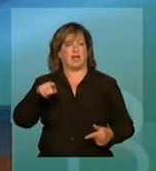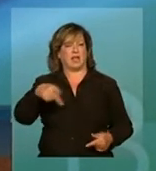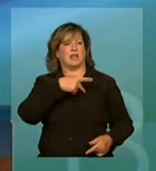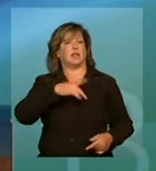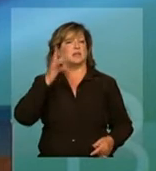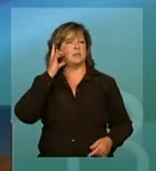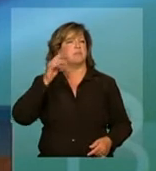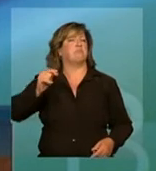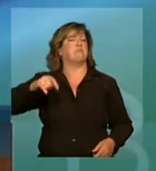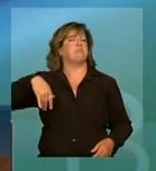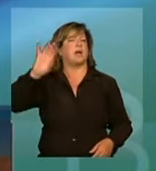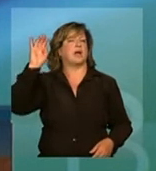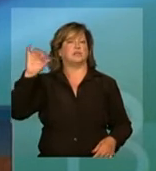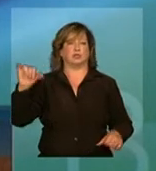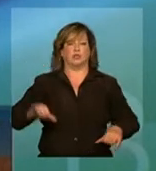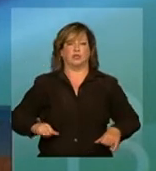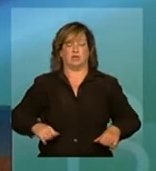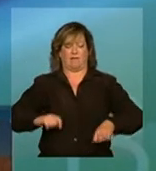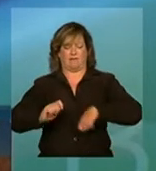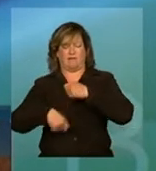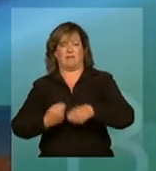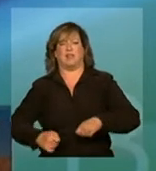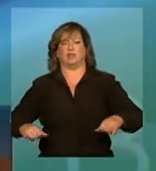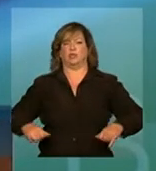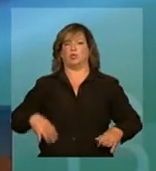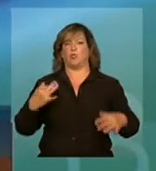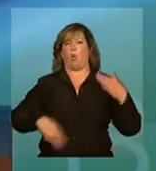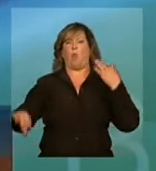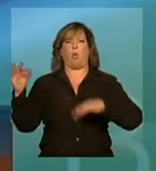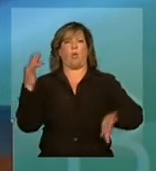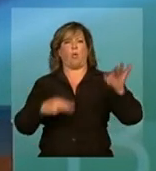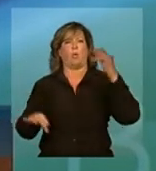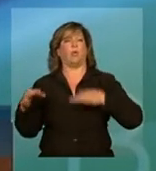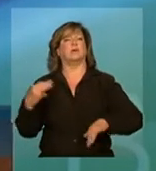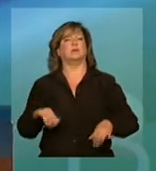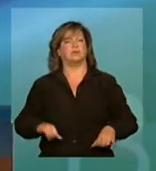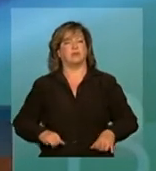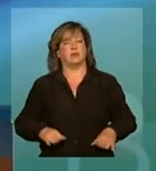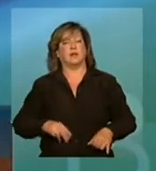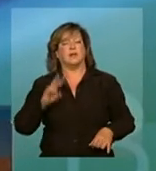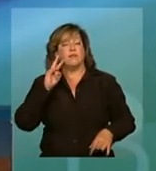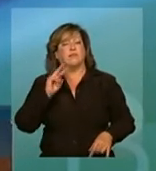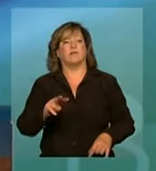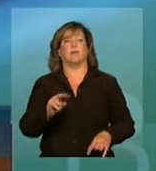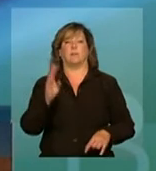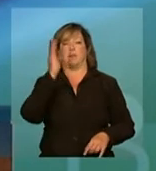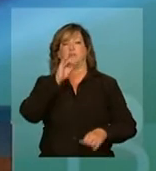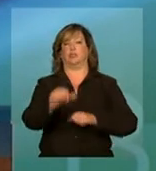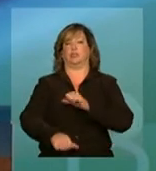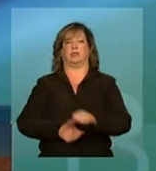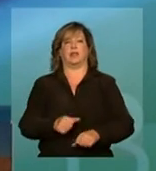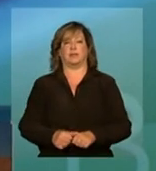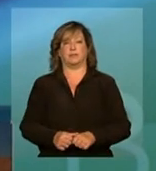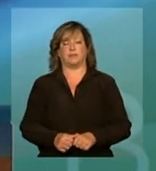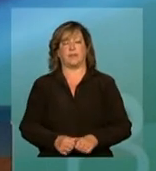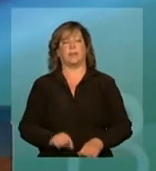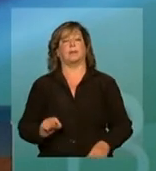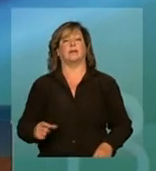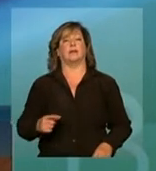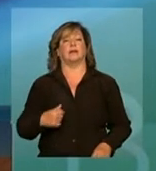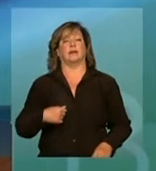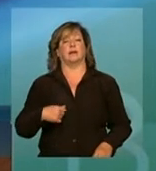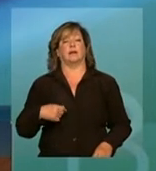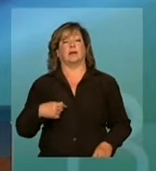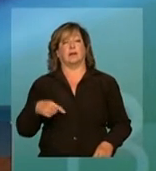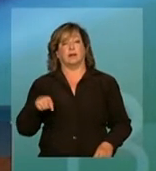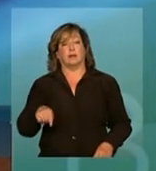que eu, com as marcas da tortura e da prisão, na luta para ver surgir esse novo país. Muitos anos depois, nos encontramos